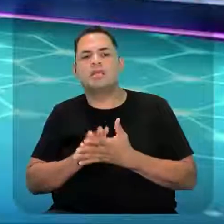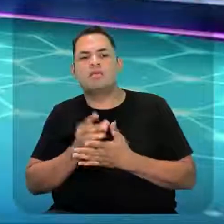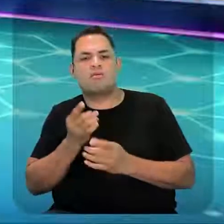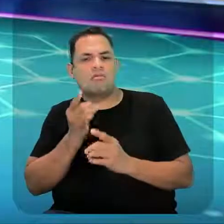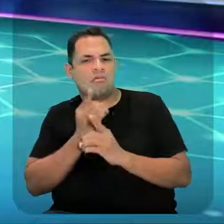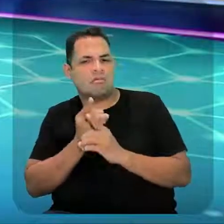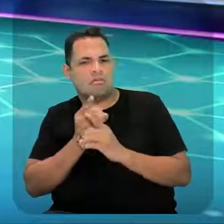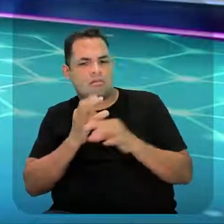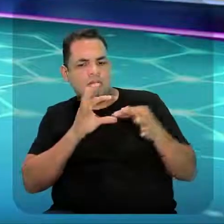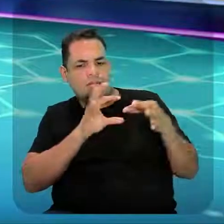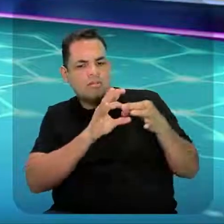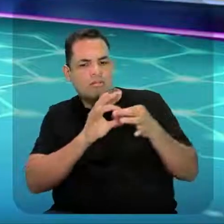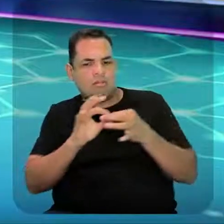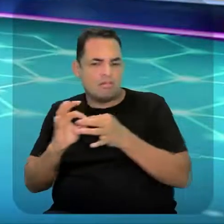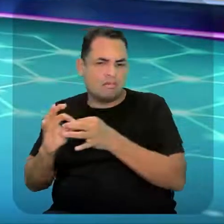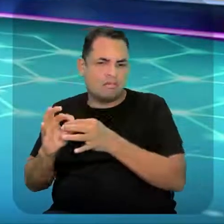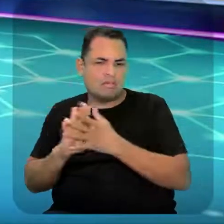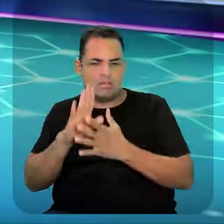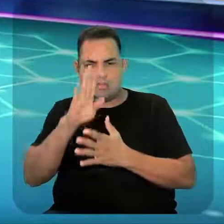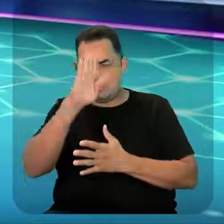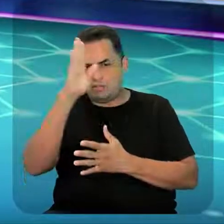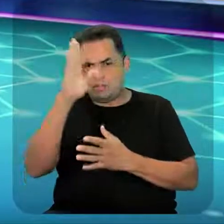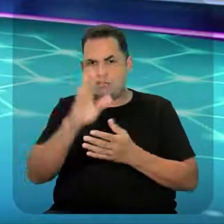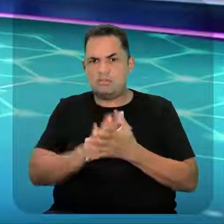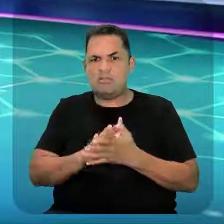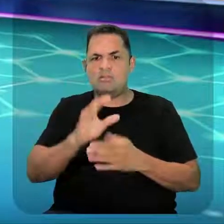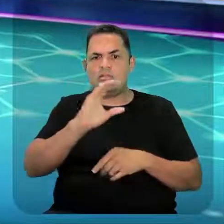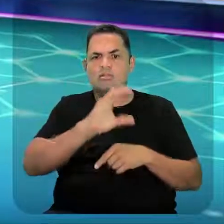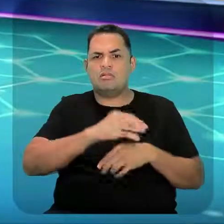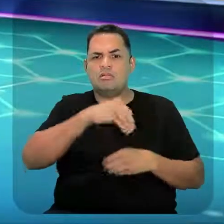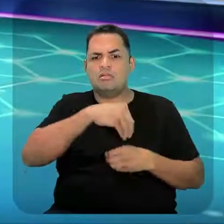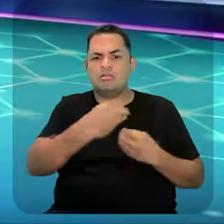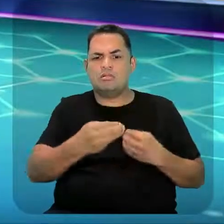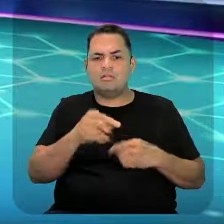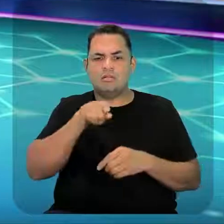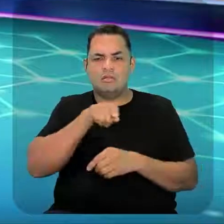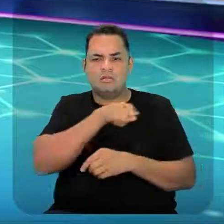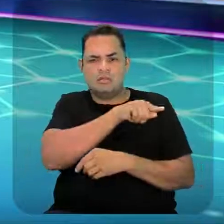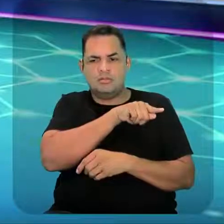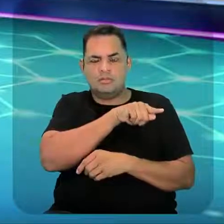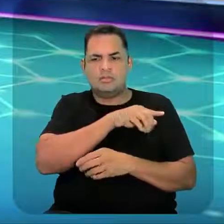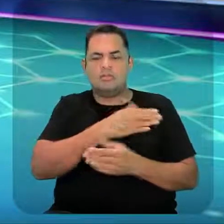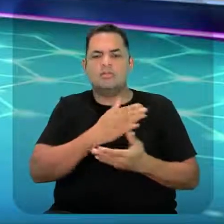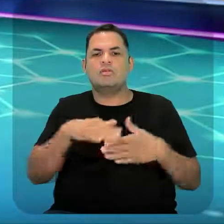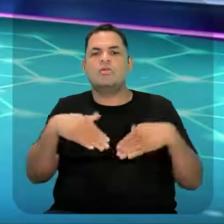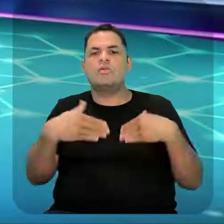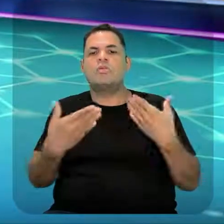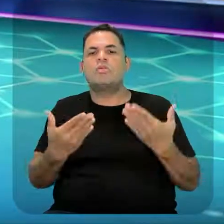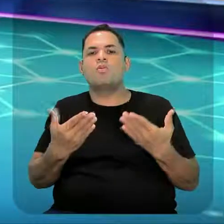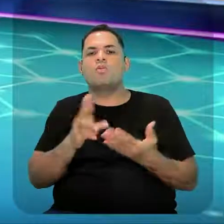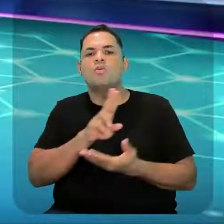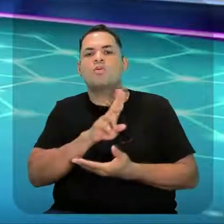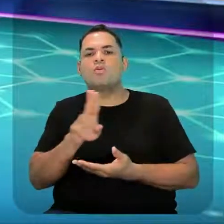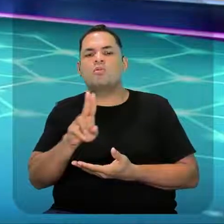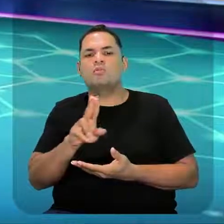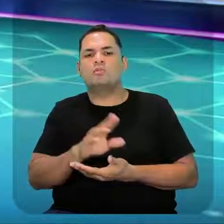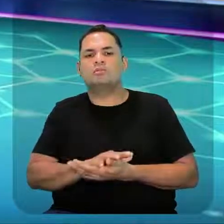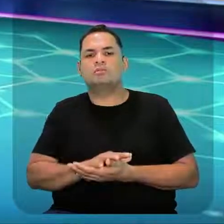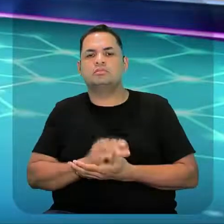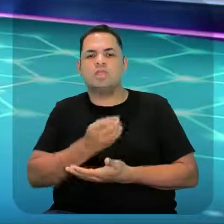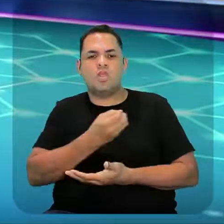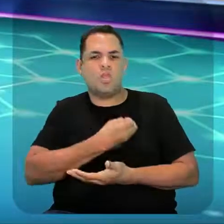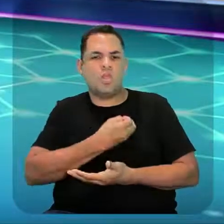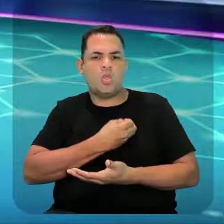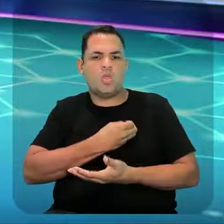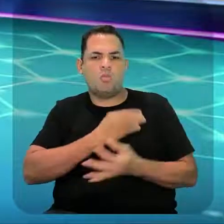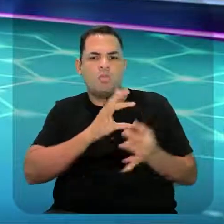cadeia principal. Carbono que ficou fora da cadeia principal é ramificação. veja qual é o nome da ramificação,